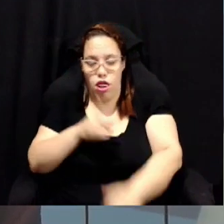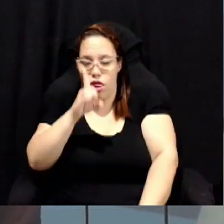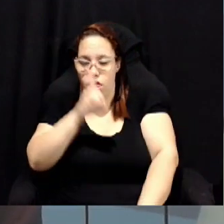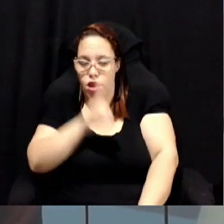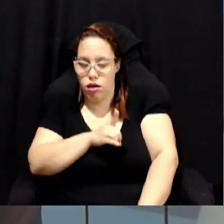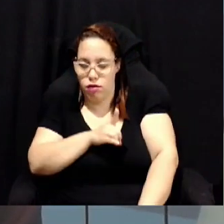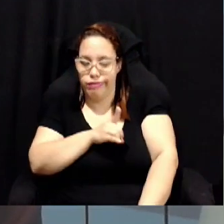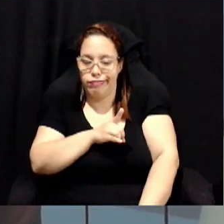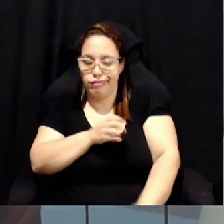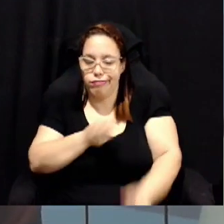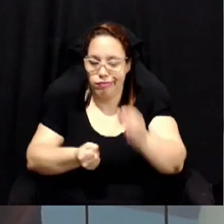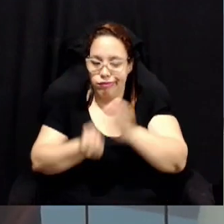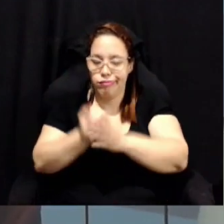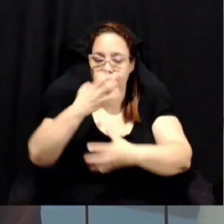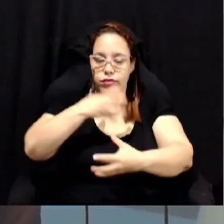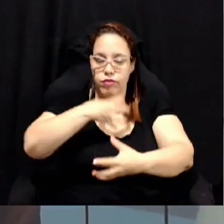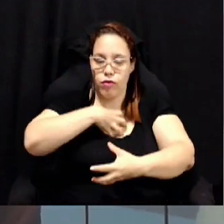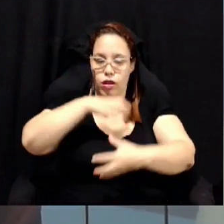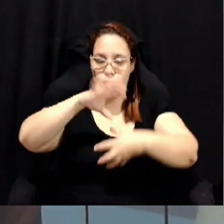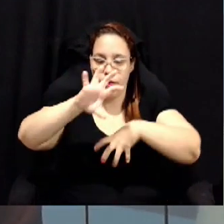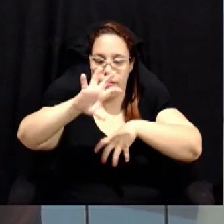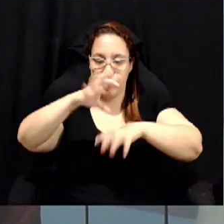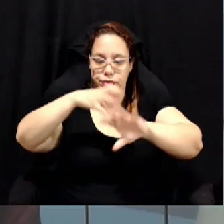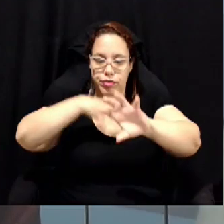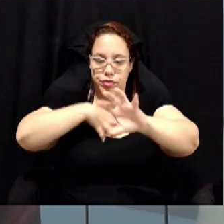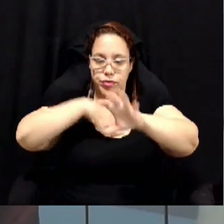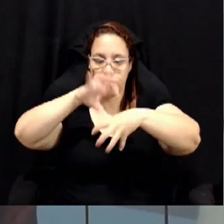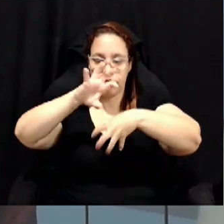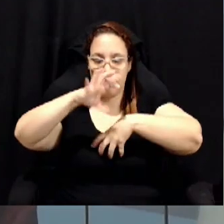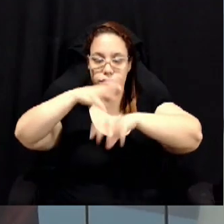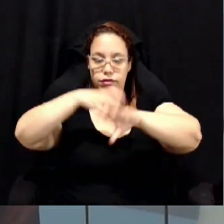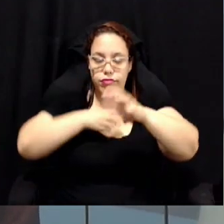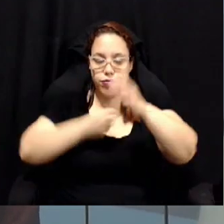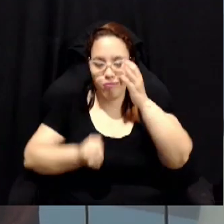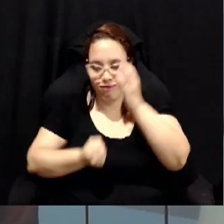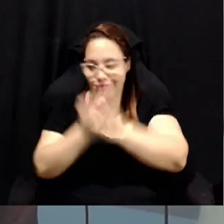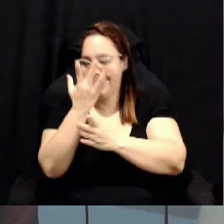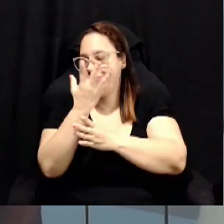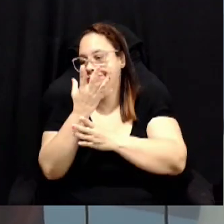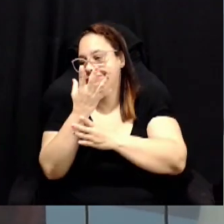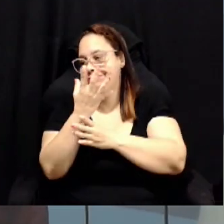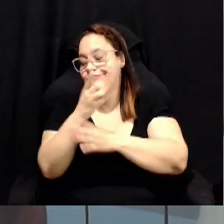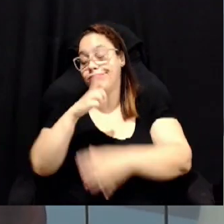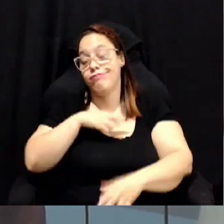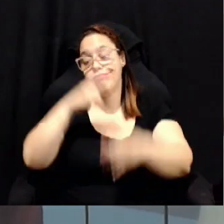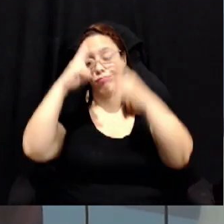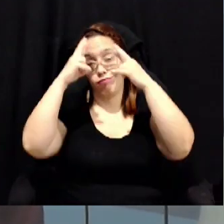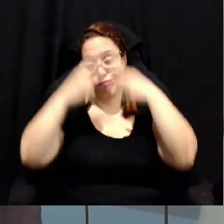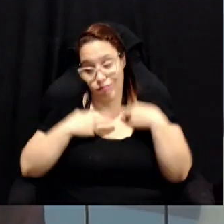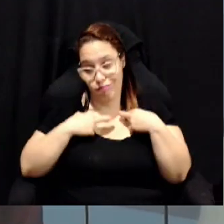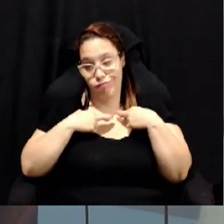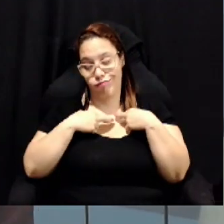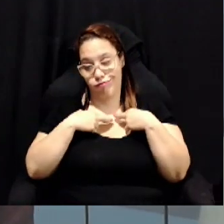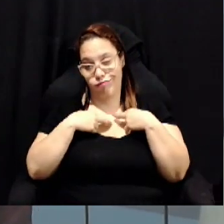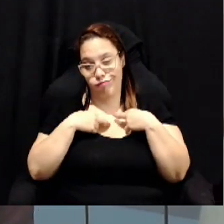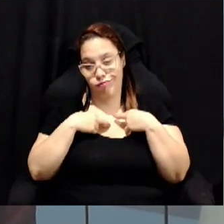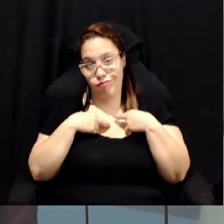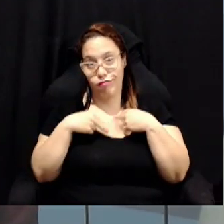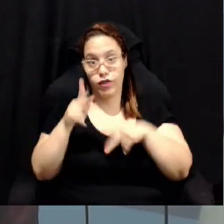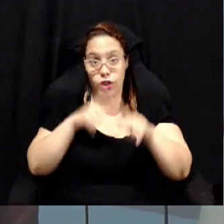criar empatia na sociedade. E se a gente criar empatia, nós vamos ter a respeitabilidade que essa população tanto